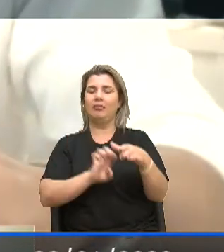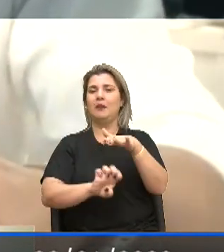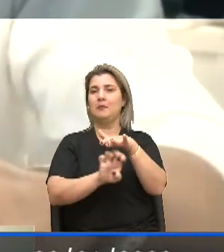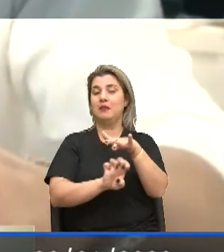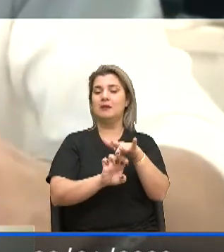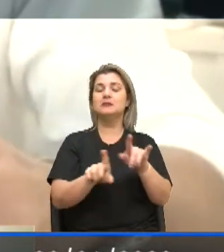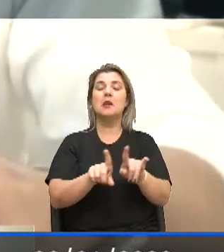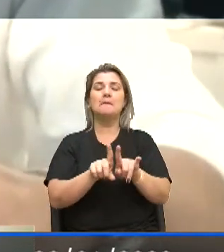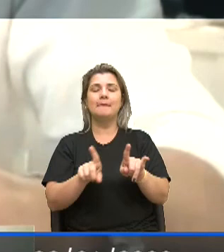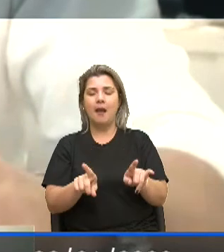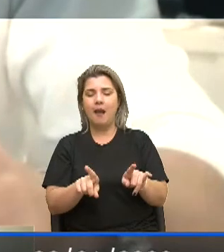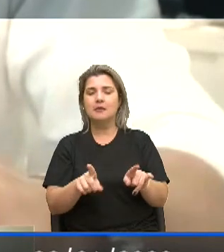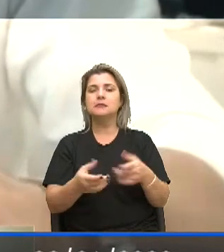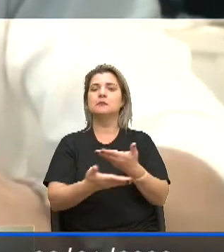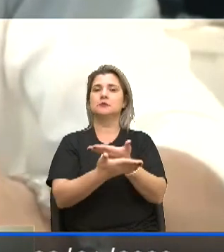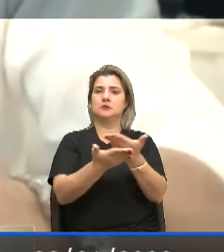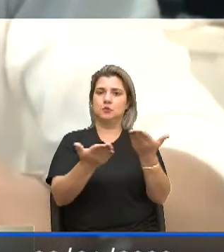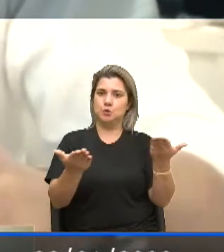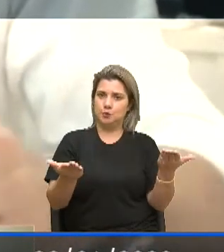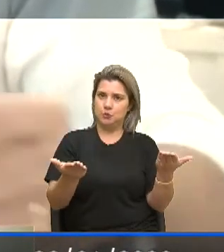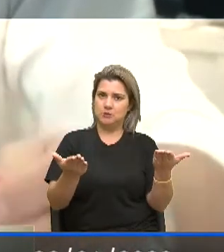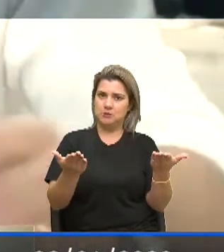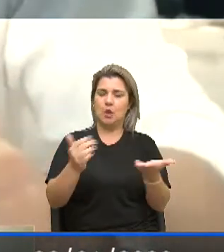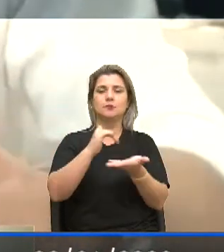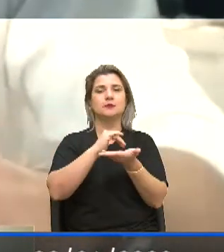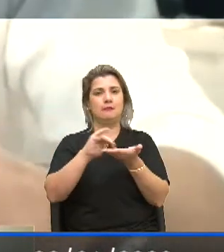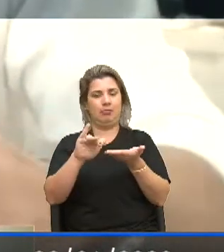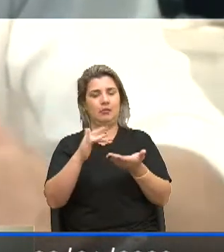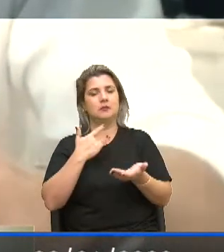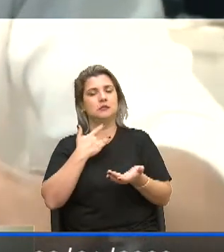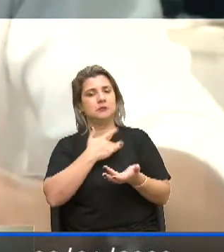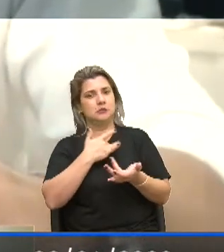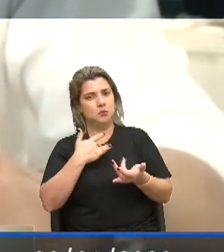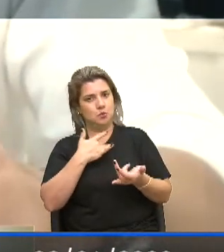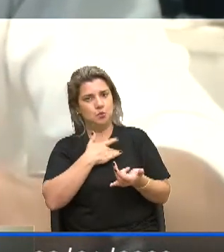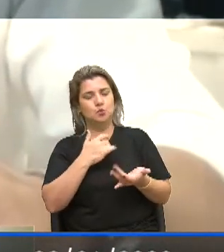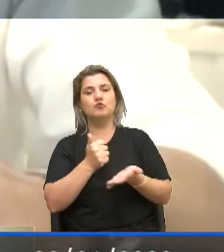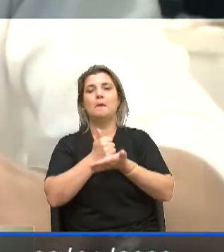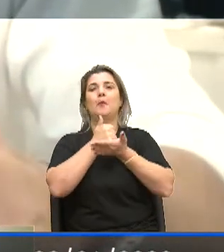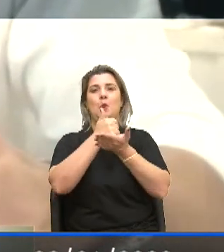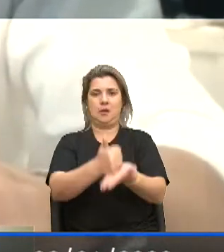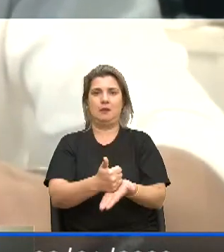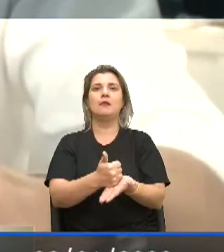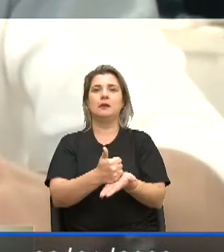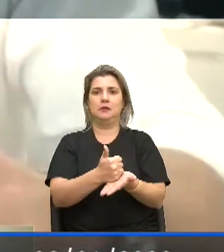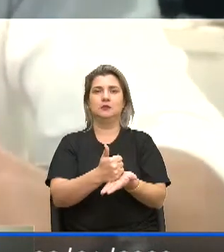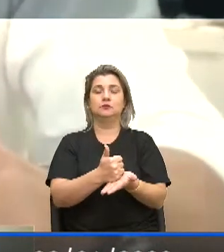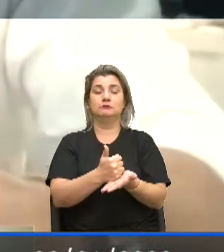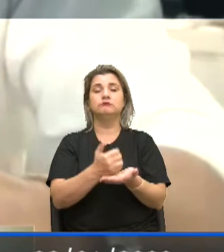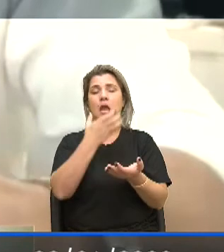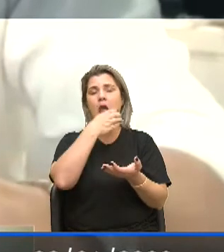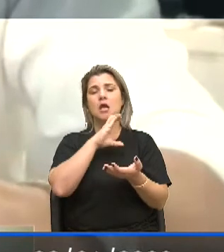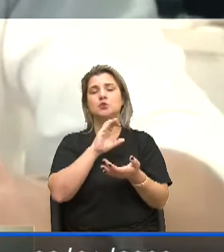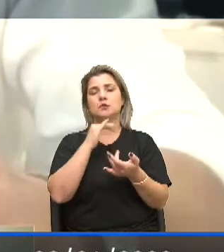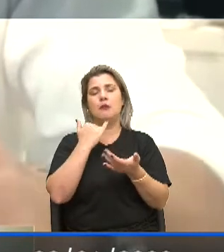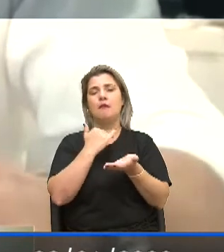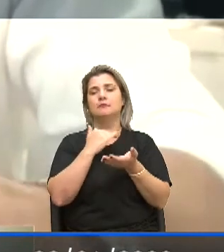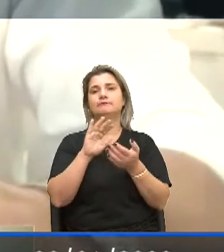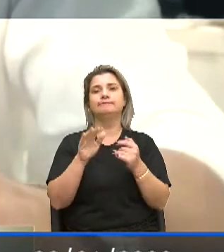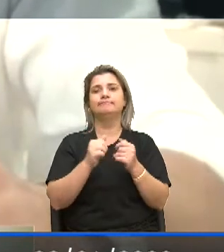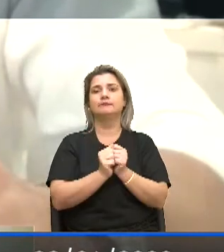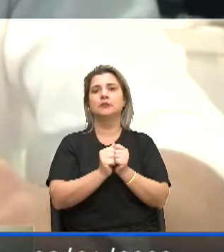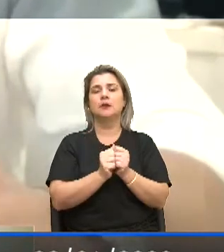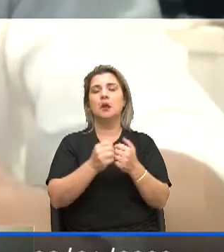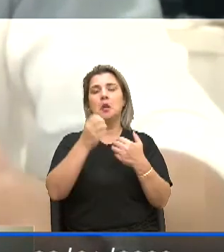enquanto Secretaria de Saúde, apoiar e contribuir nesse sentido. Então, essa eu acho que era a agradecer a